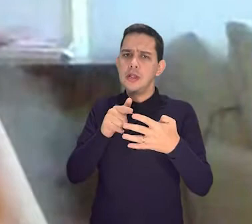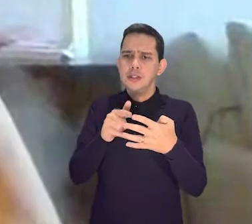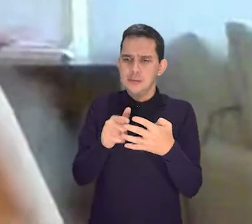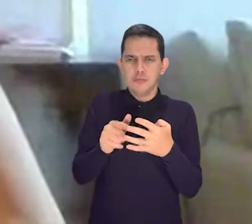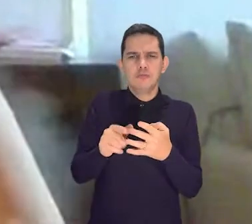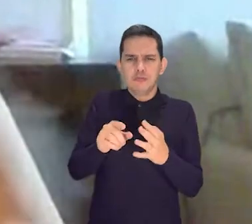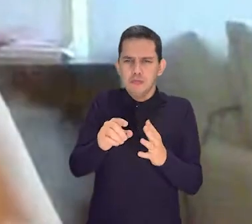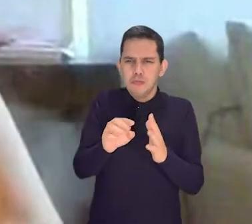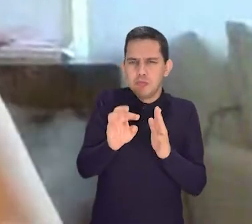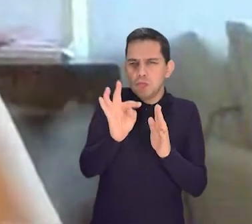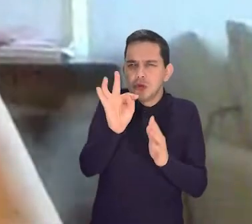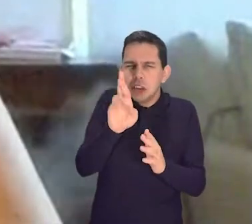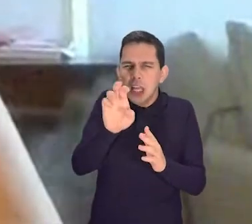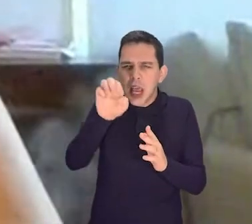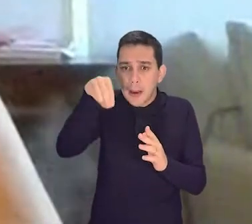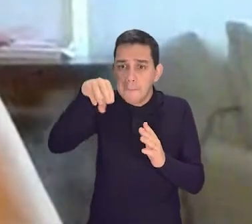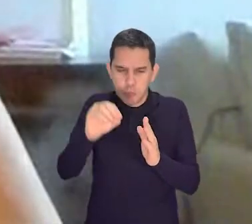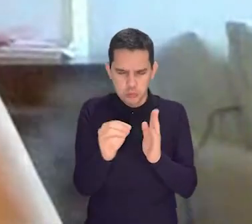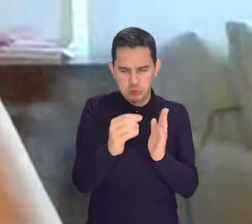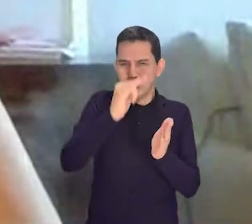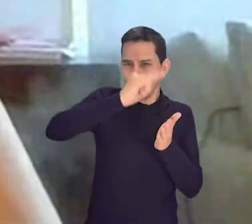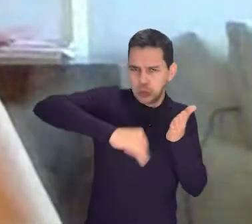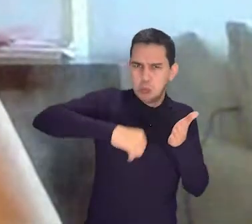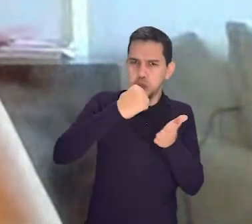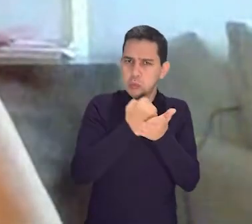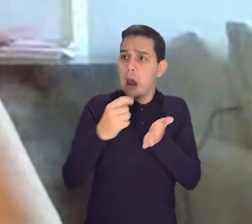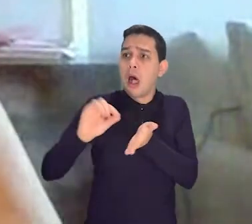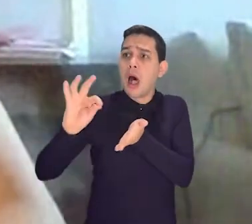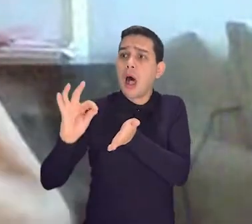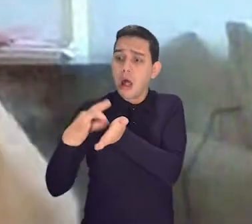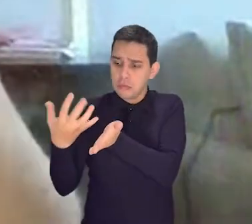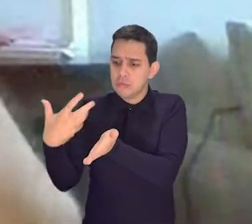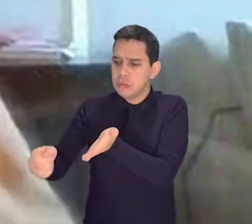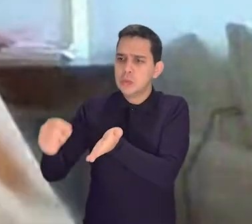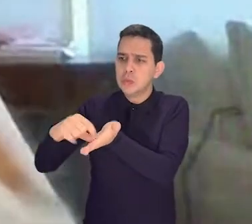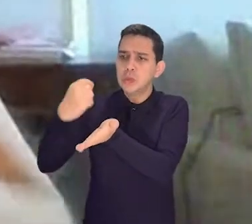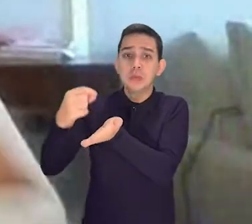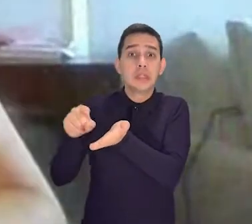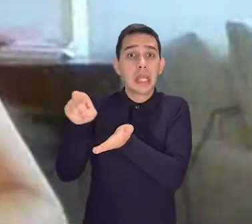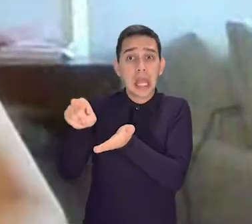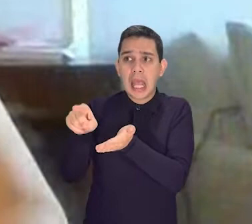ajustamento de conduta para que eles pudessem ser